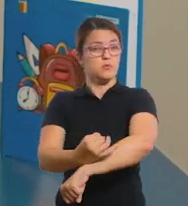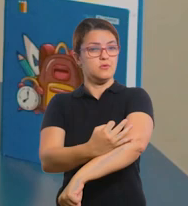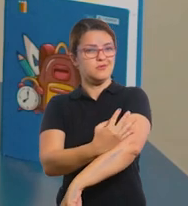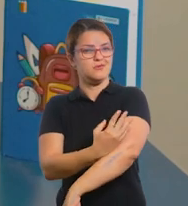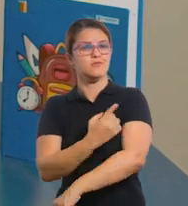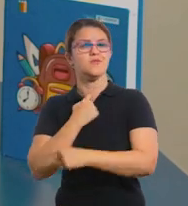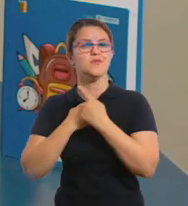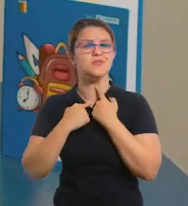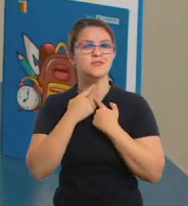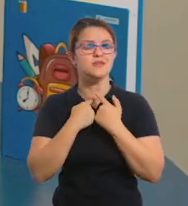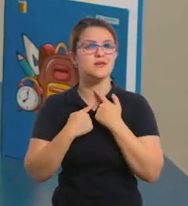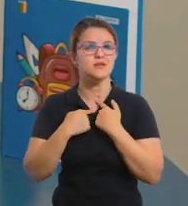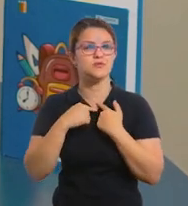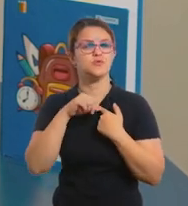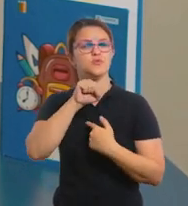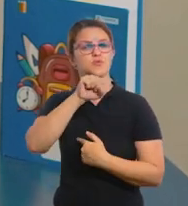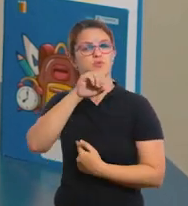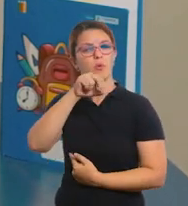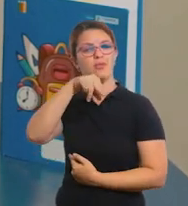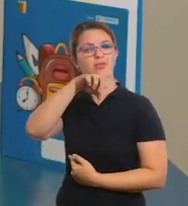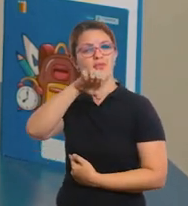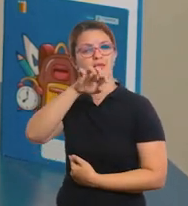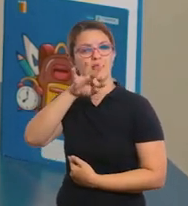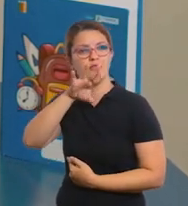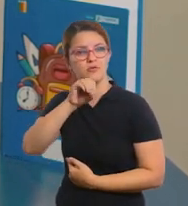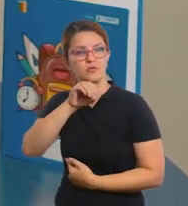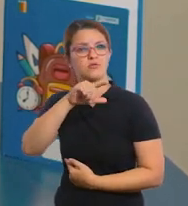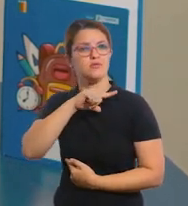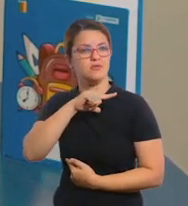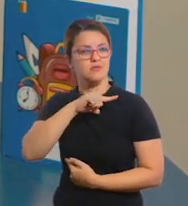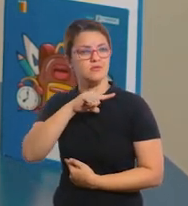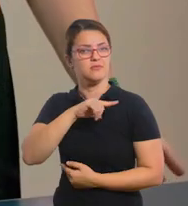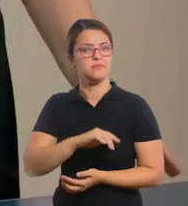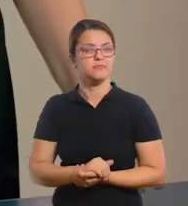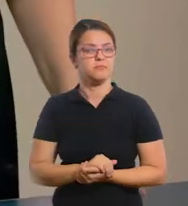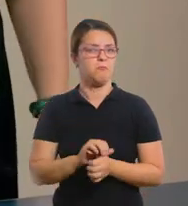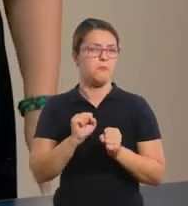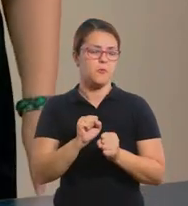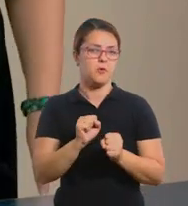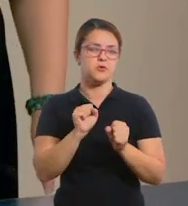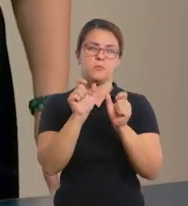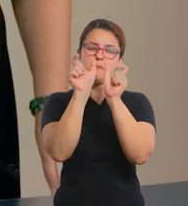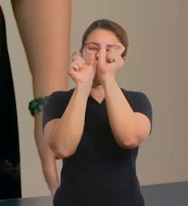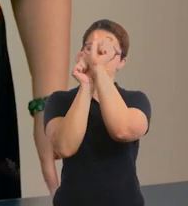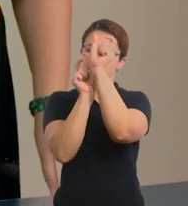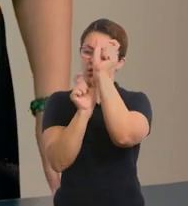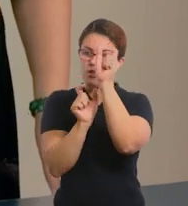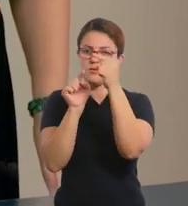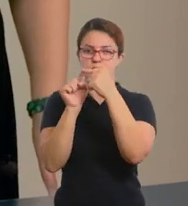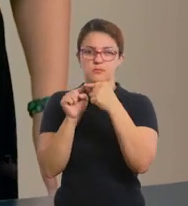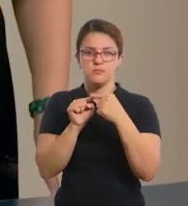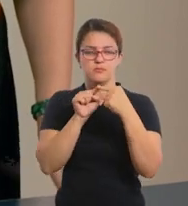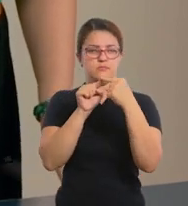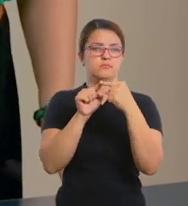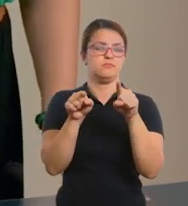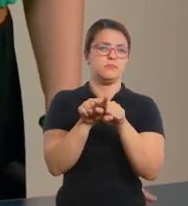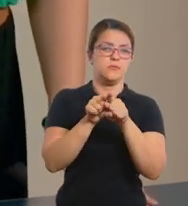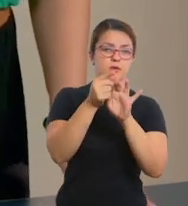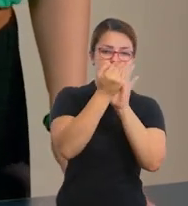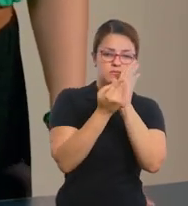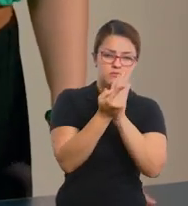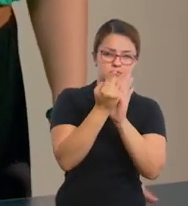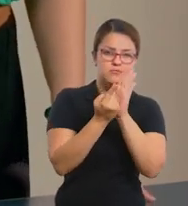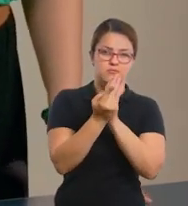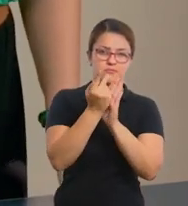mais conhecida do poema é o soneto pode apresentar rimas frequentemente usa imagens e explora